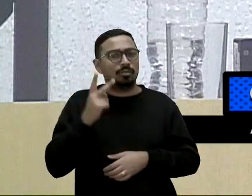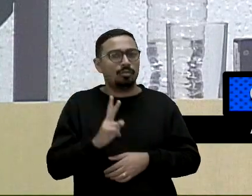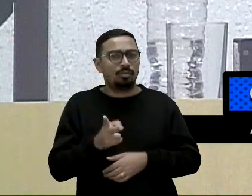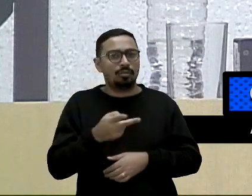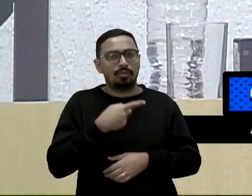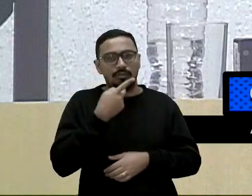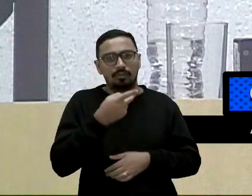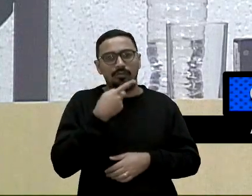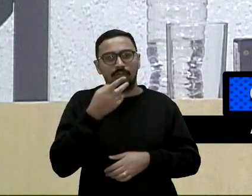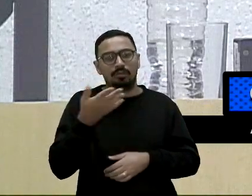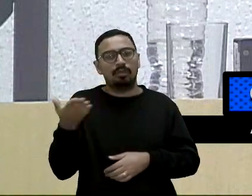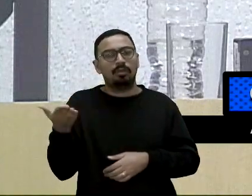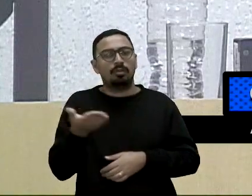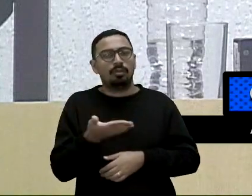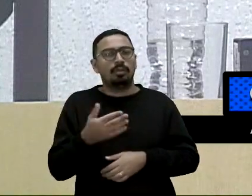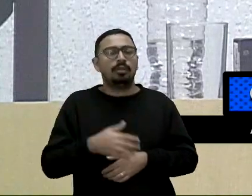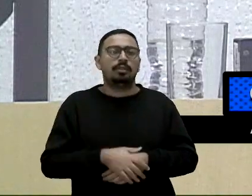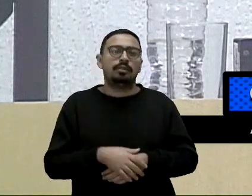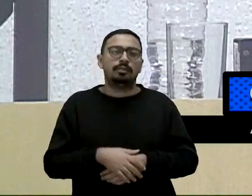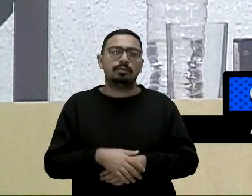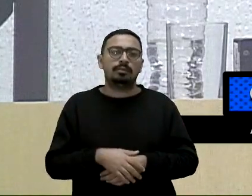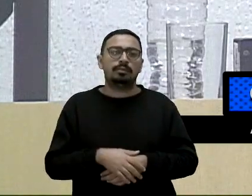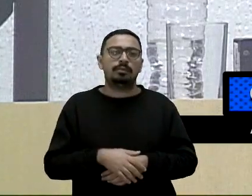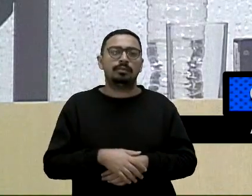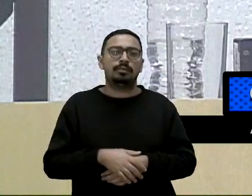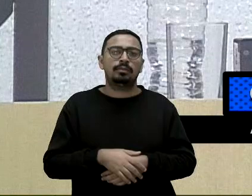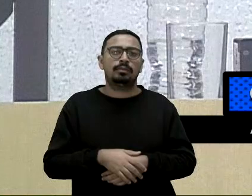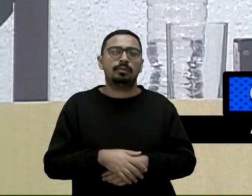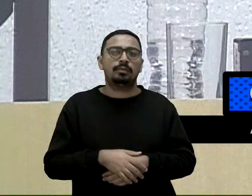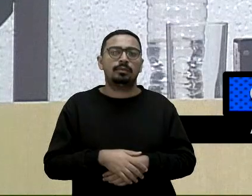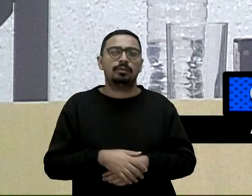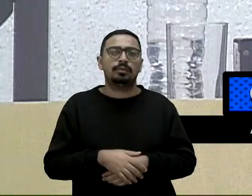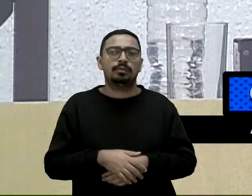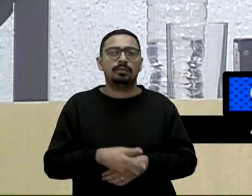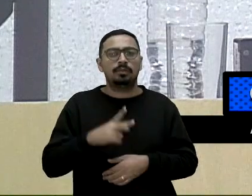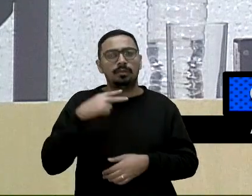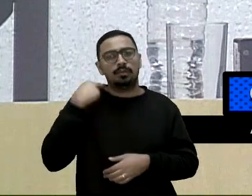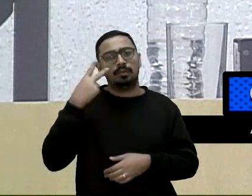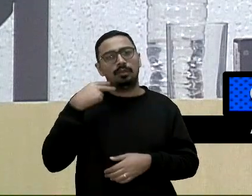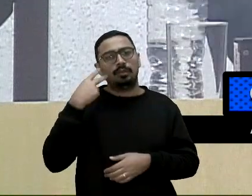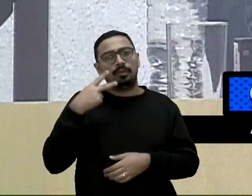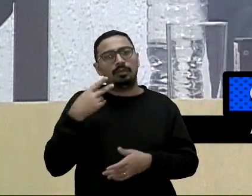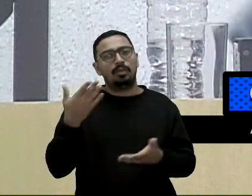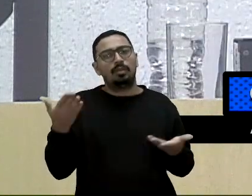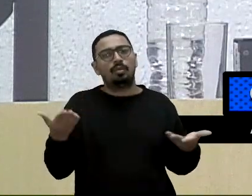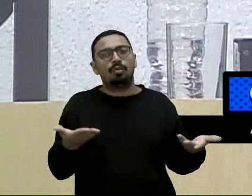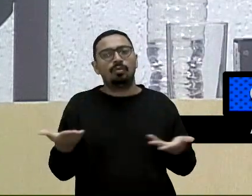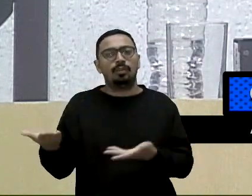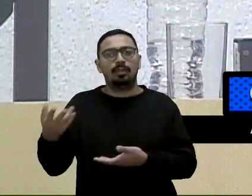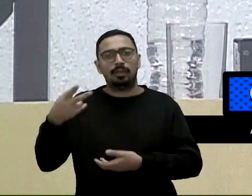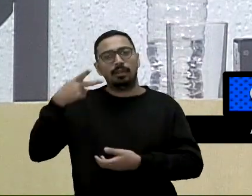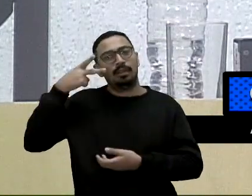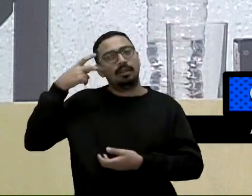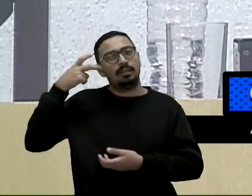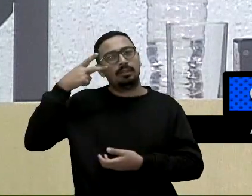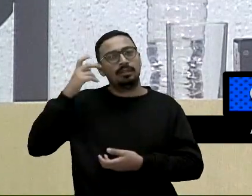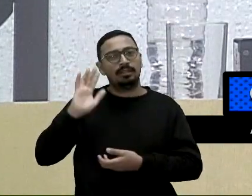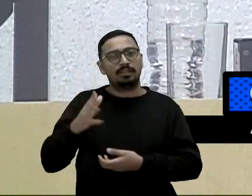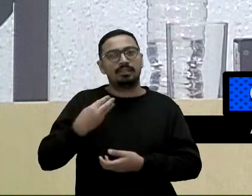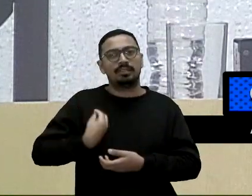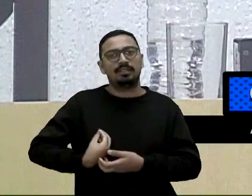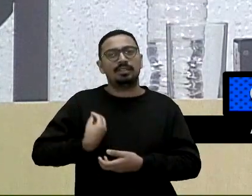queria passar mais uma vez a palavra para as minhas colegas aqui vereadoras, convidar a vereadora Elisa para ir, a tribuna já está